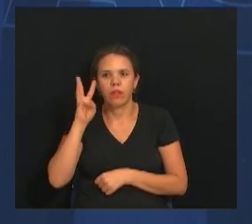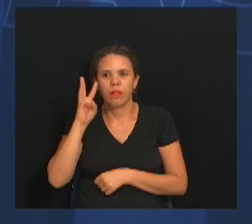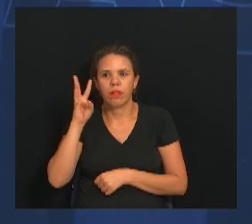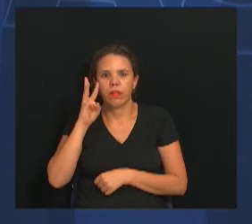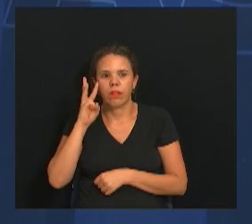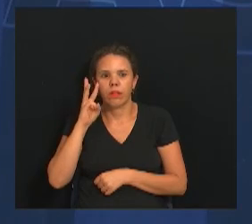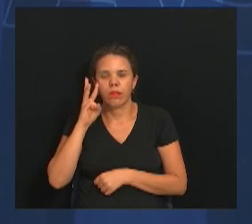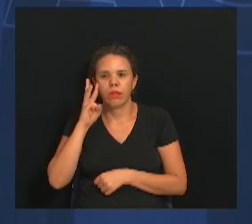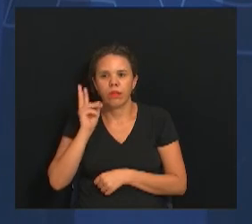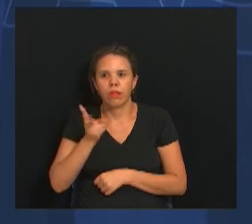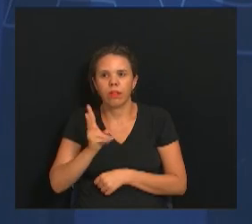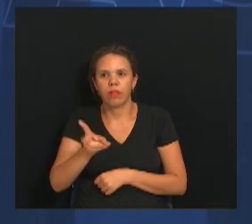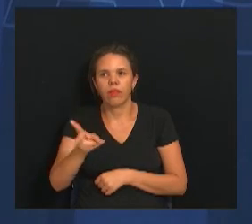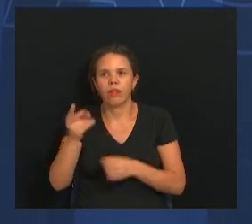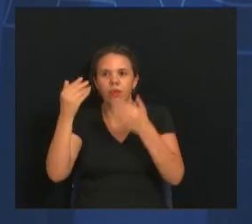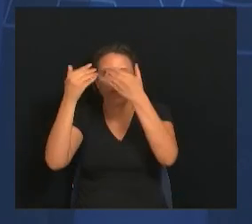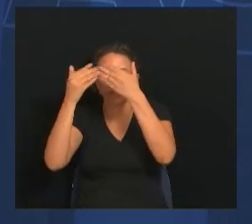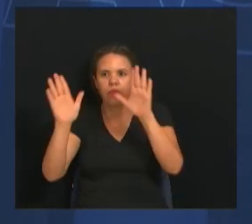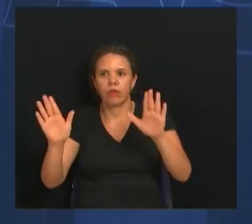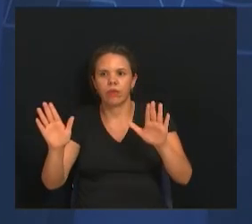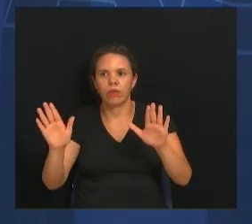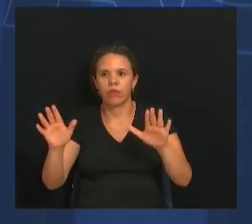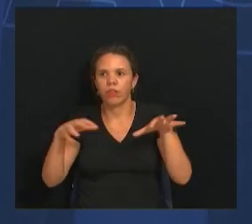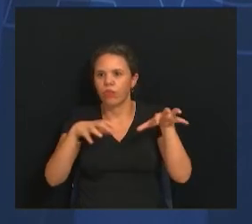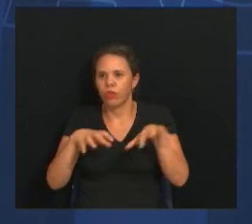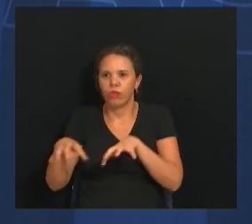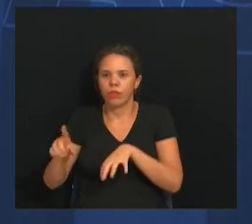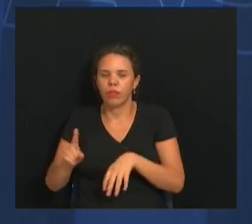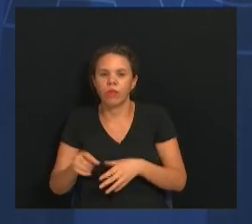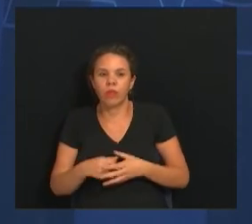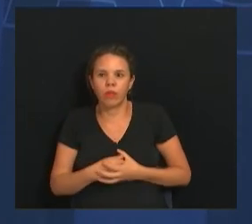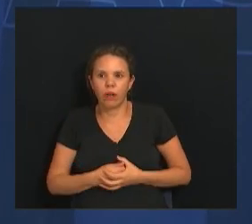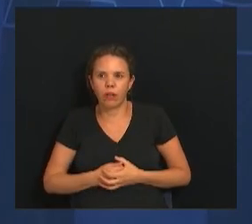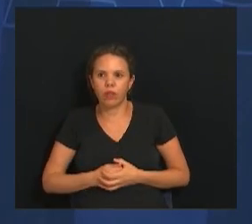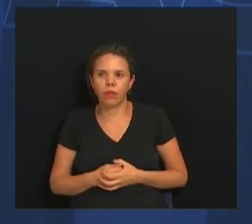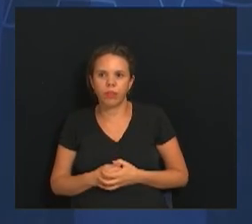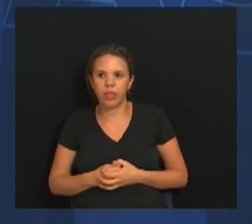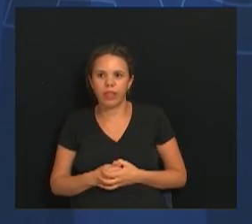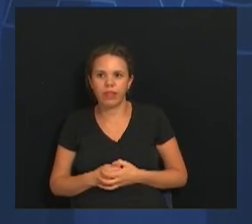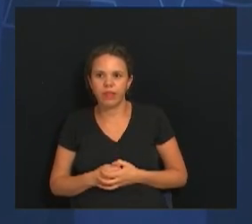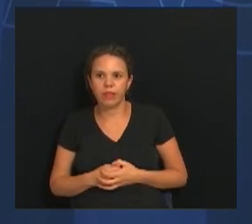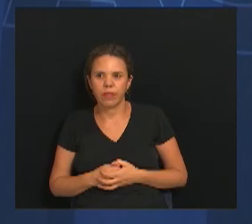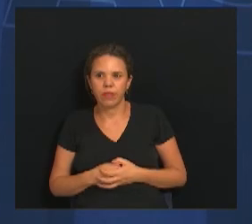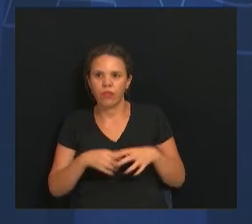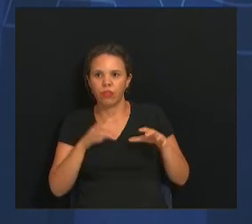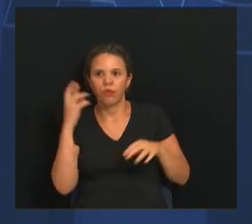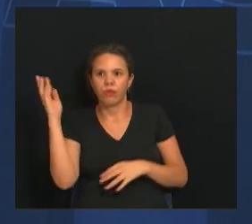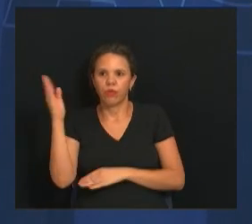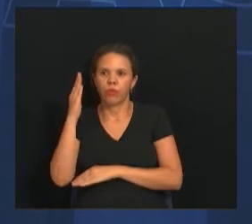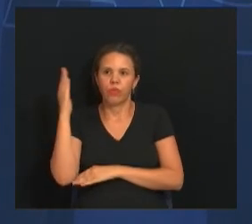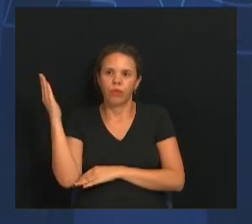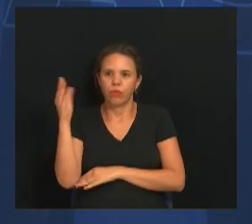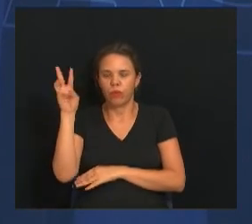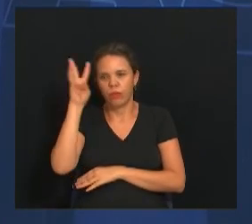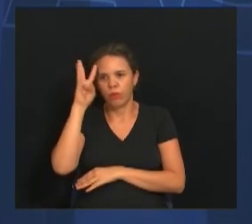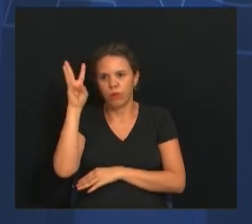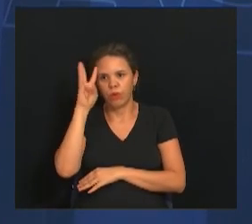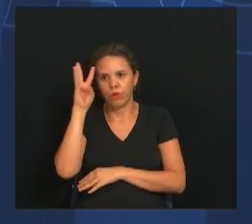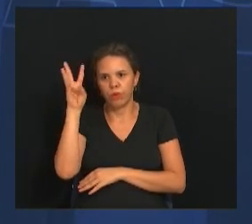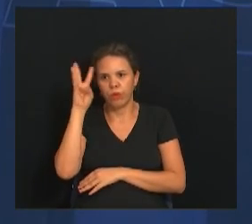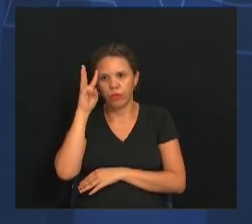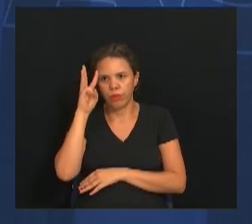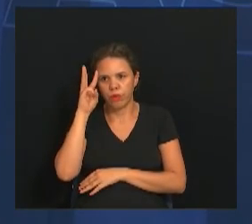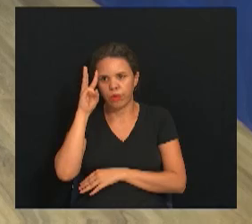tempo continua aberto e não deve chover aqui na cidade. Sobre as temperaturas, vamos lá então. Nesta terça-feira nós